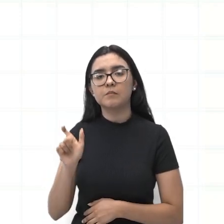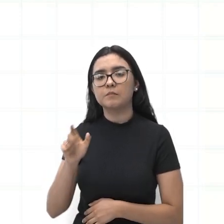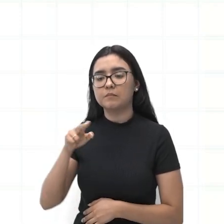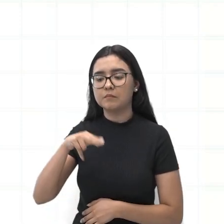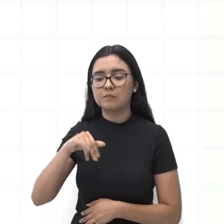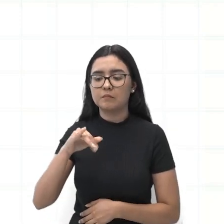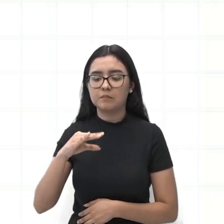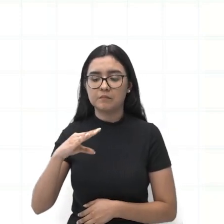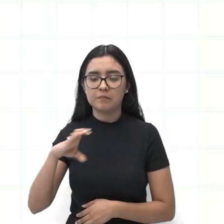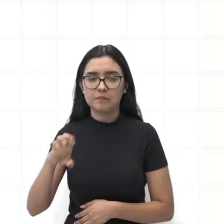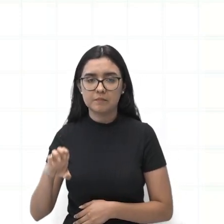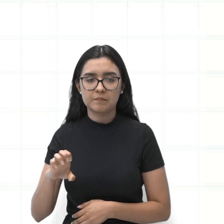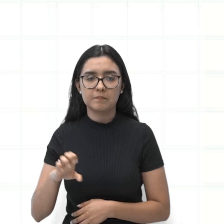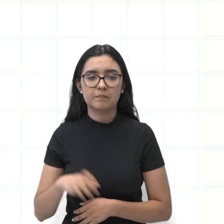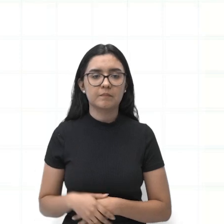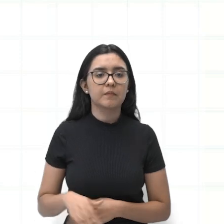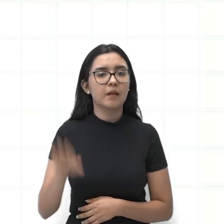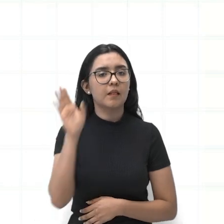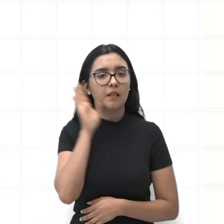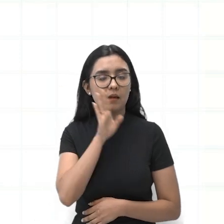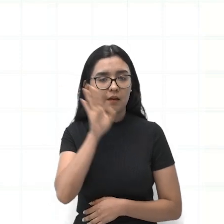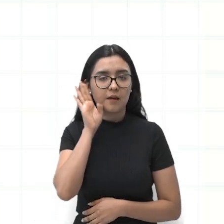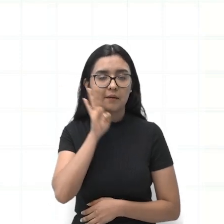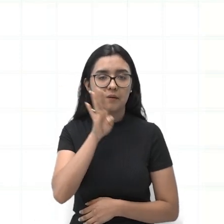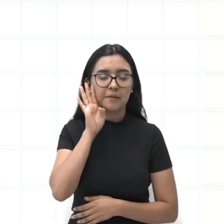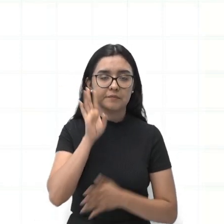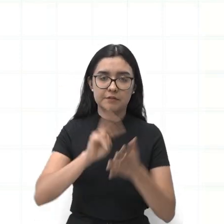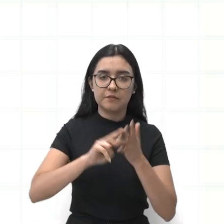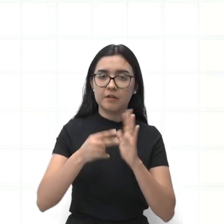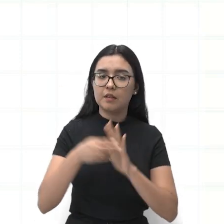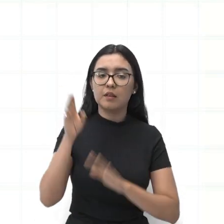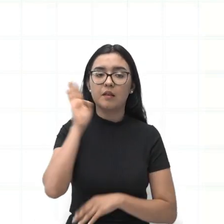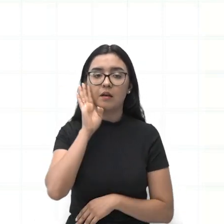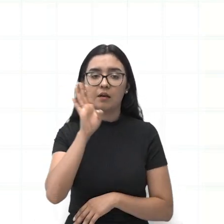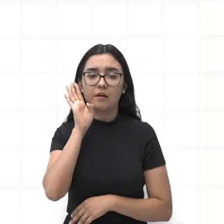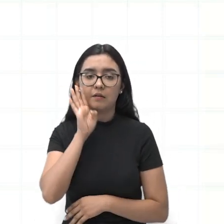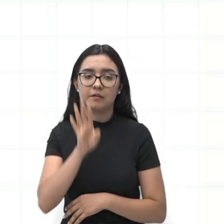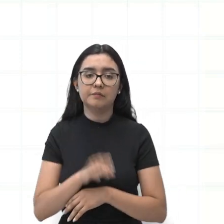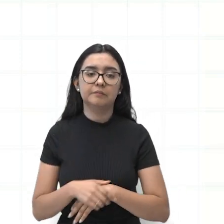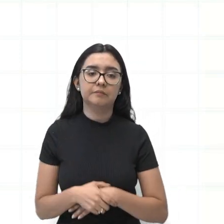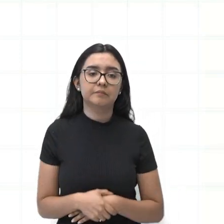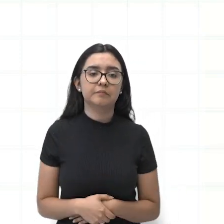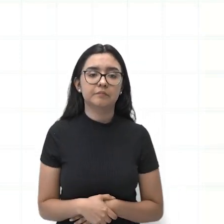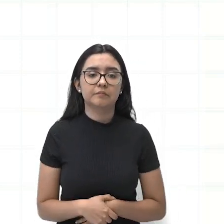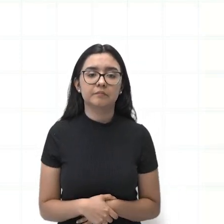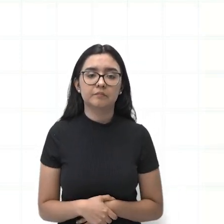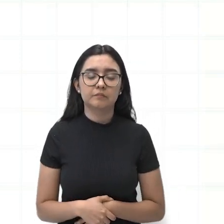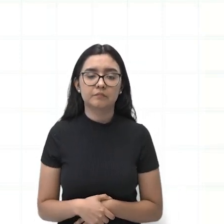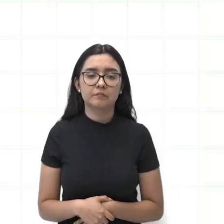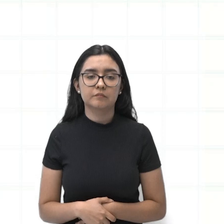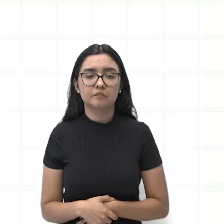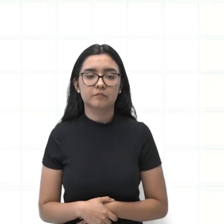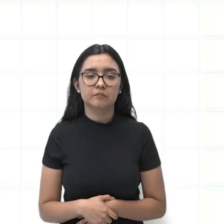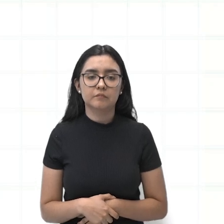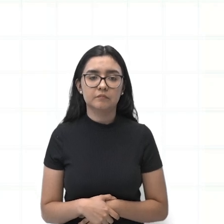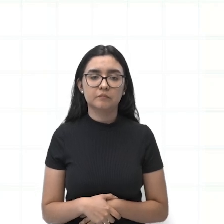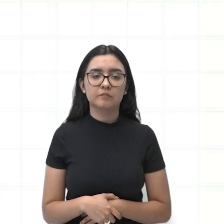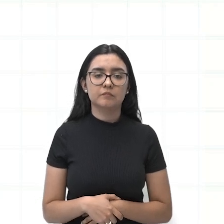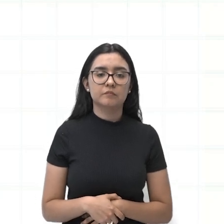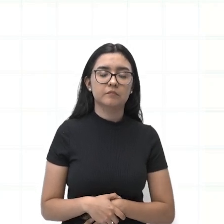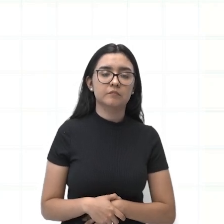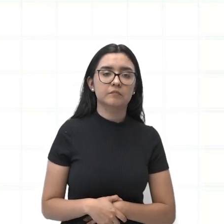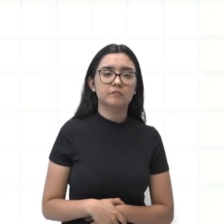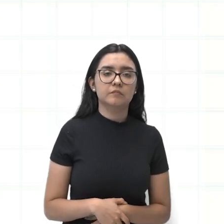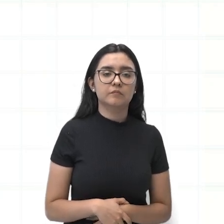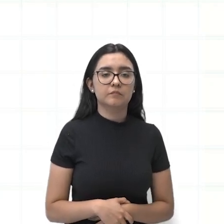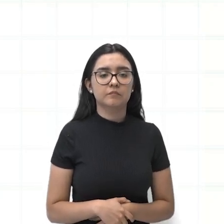Nice, a palavrinha nice. Nice, legal, nice, legal. What does your wife do professionally?